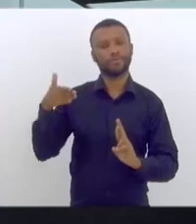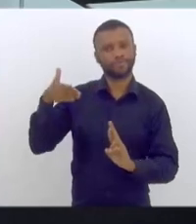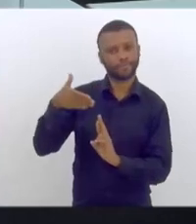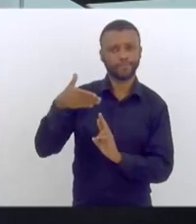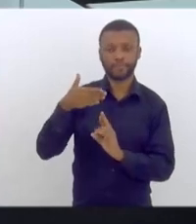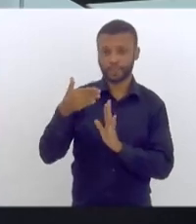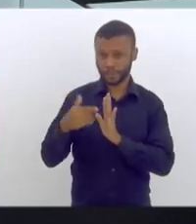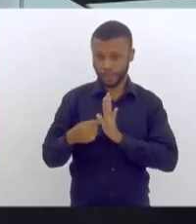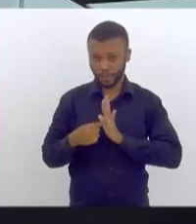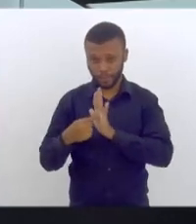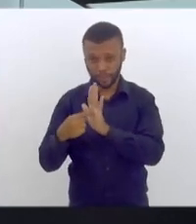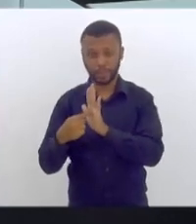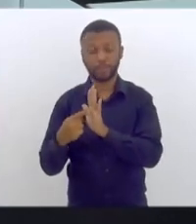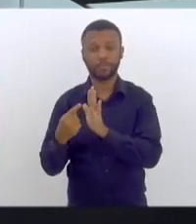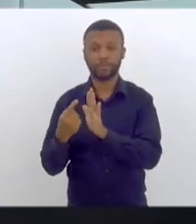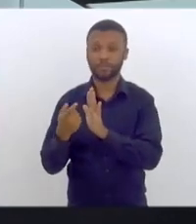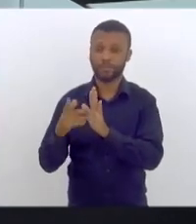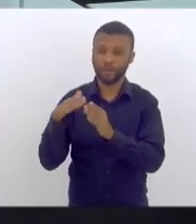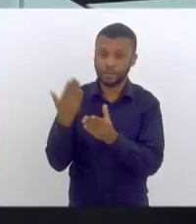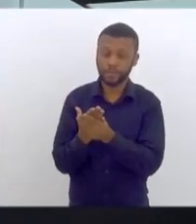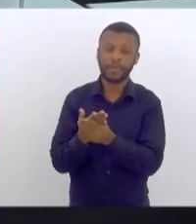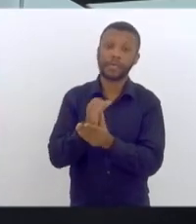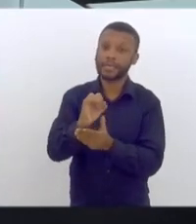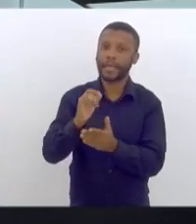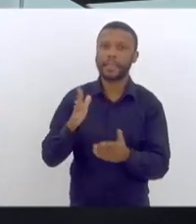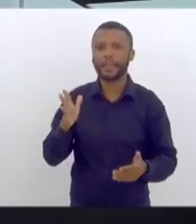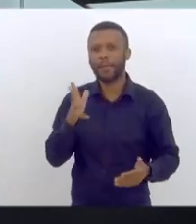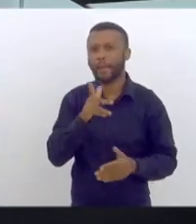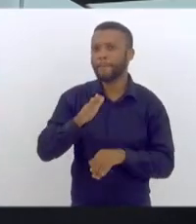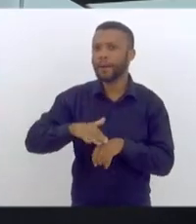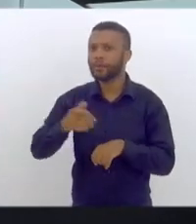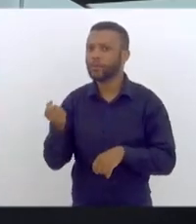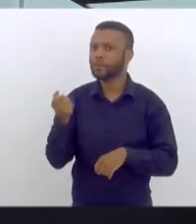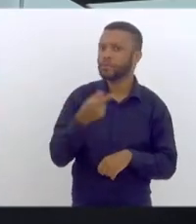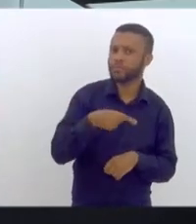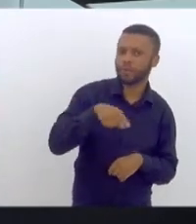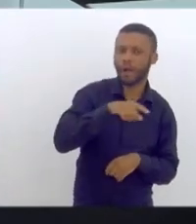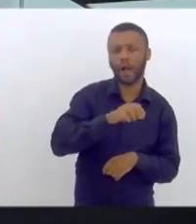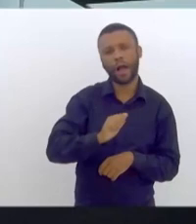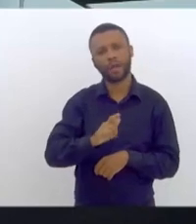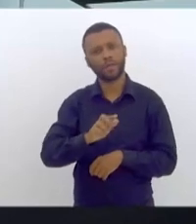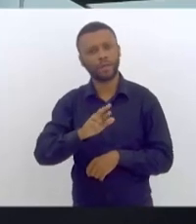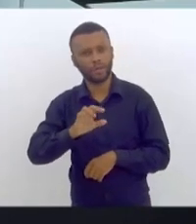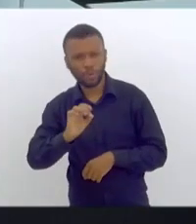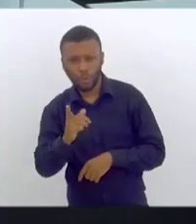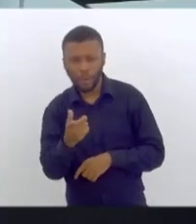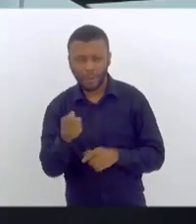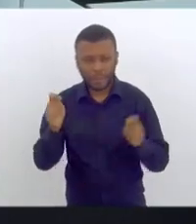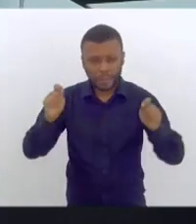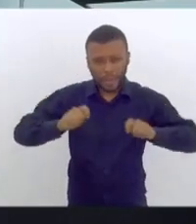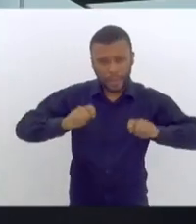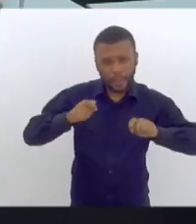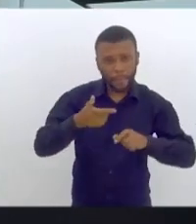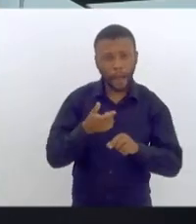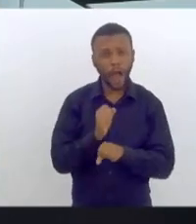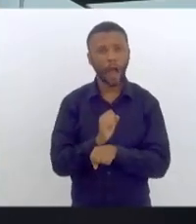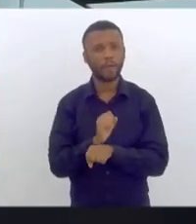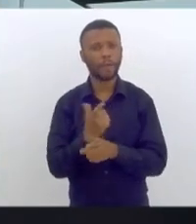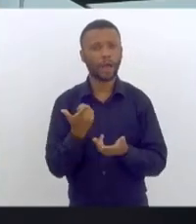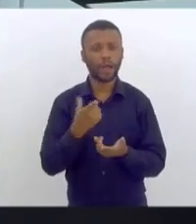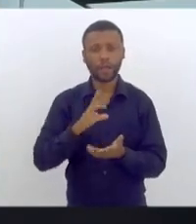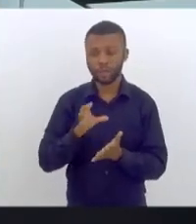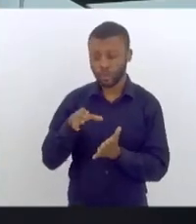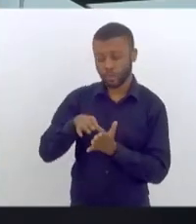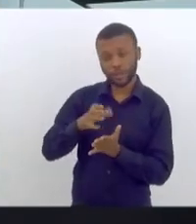documentação E aí Se ele demorar mais que o outro a gente não pode esperar que ele né Ah ele é do setor que a gente